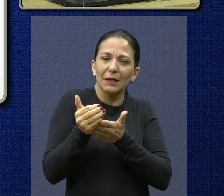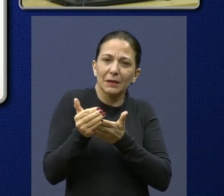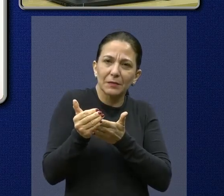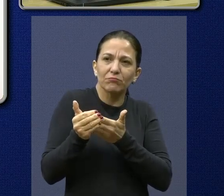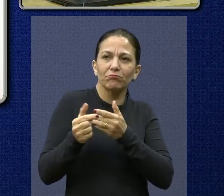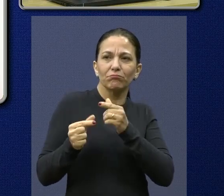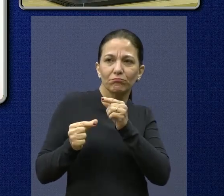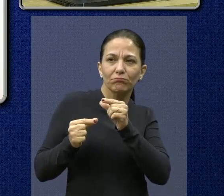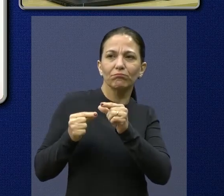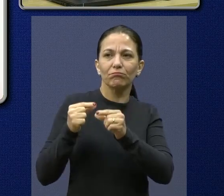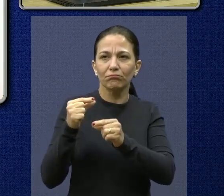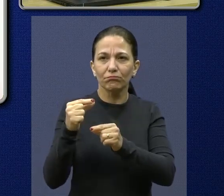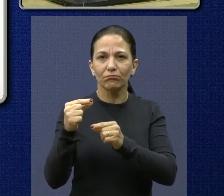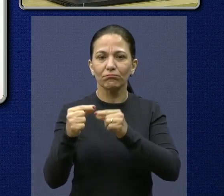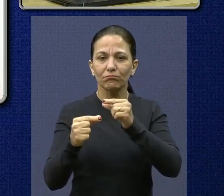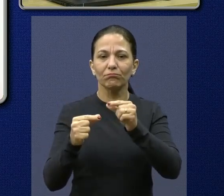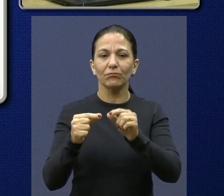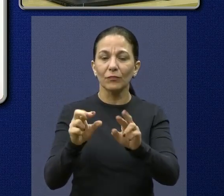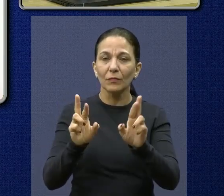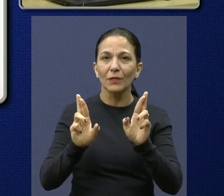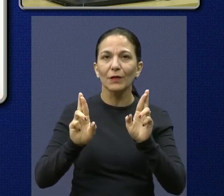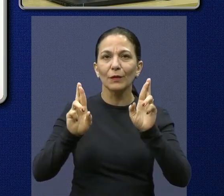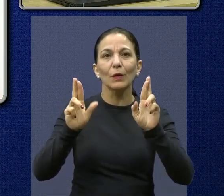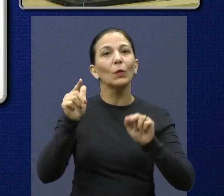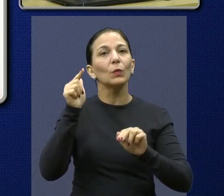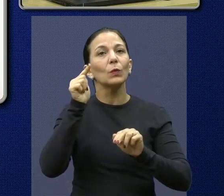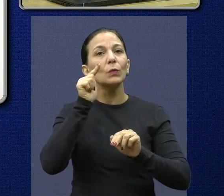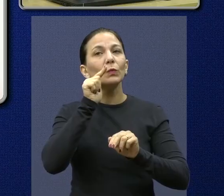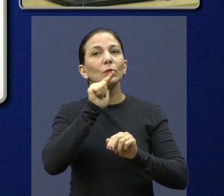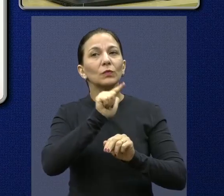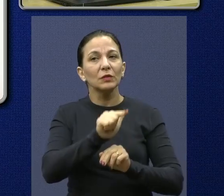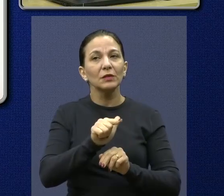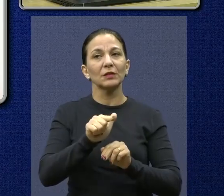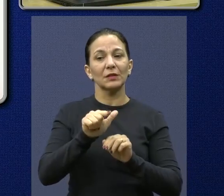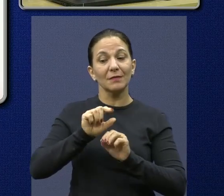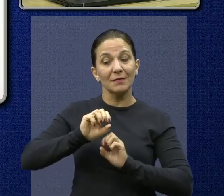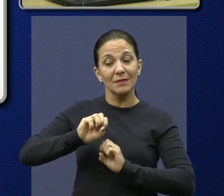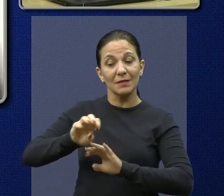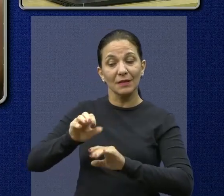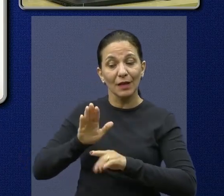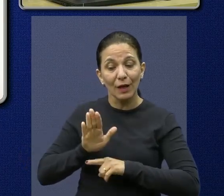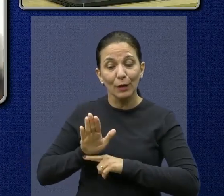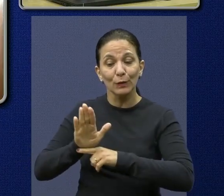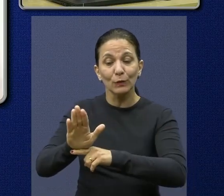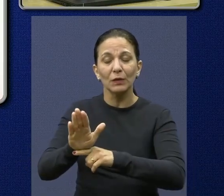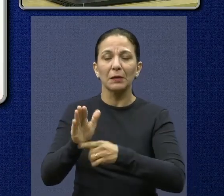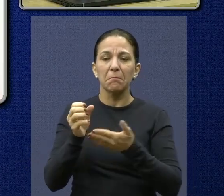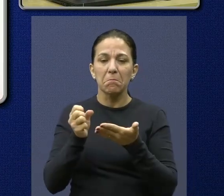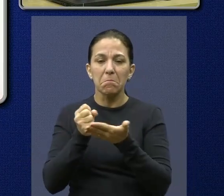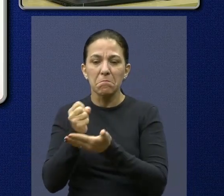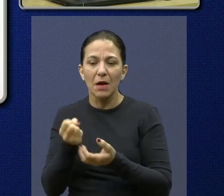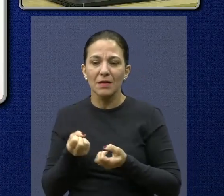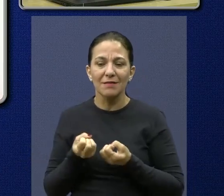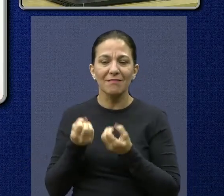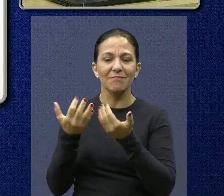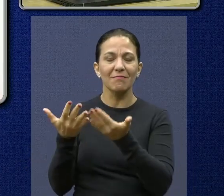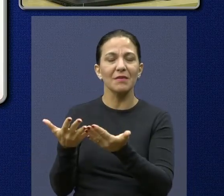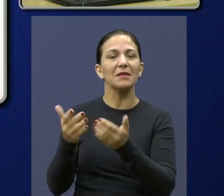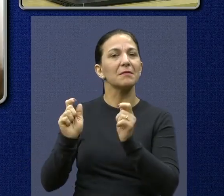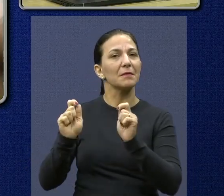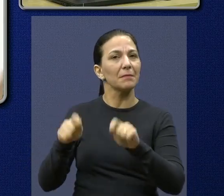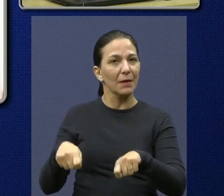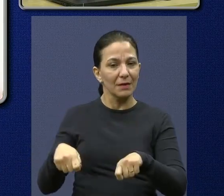espera que a gente consiga formar, dar ajuda, matriciamento, tudo que for possível,